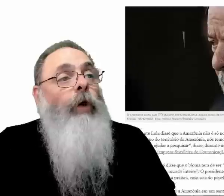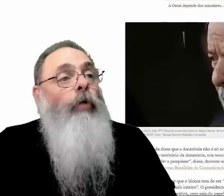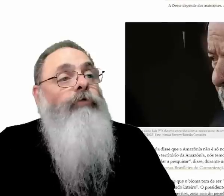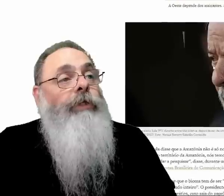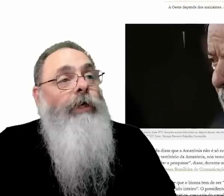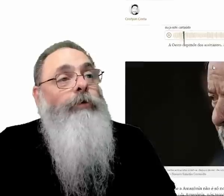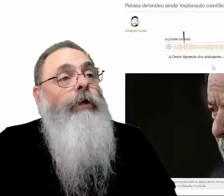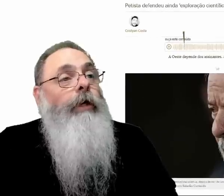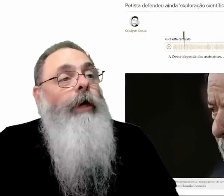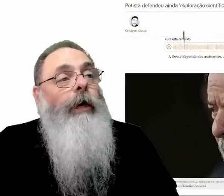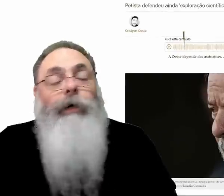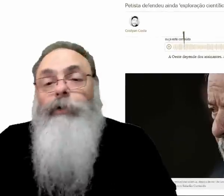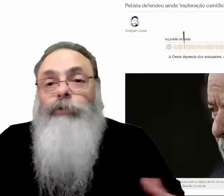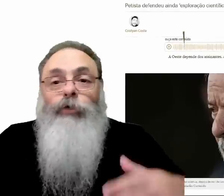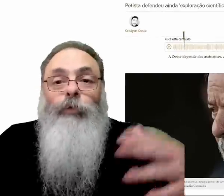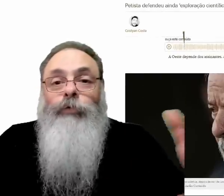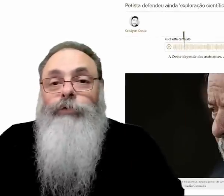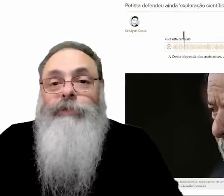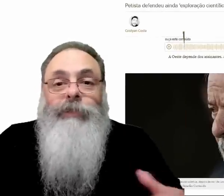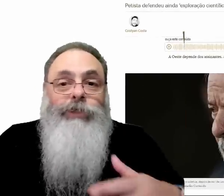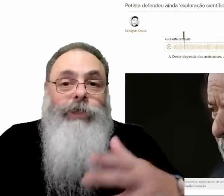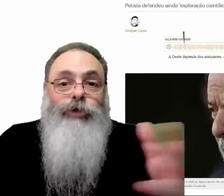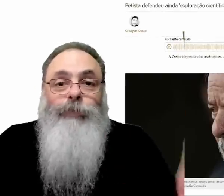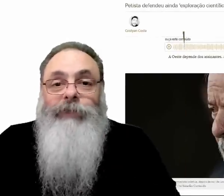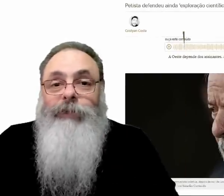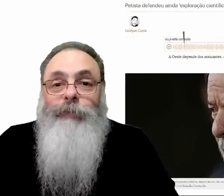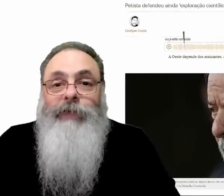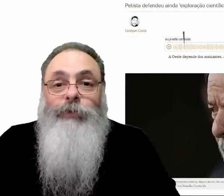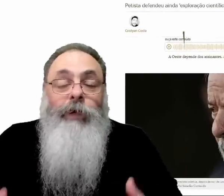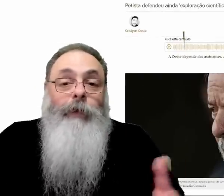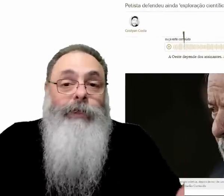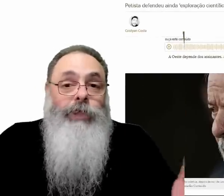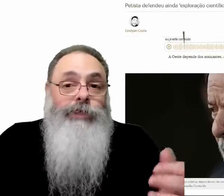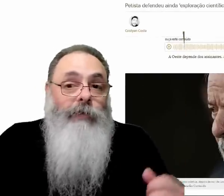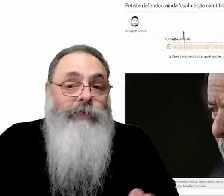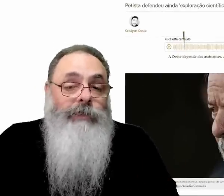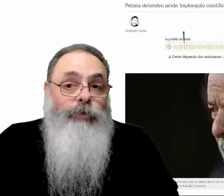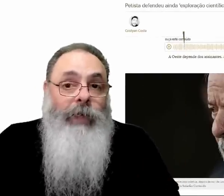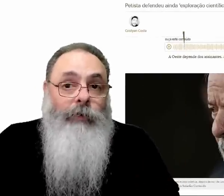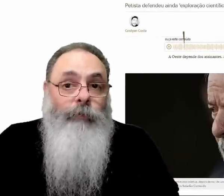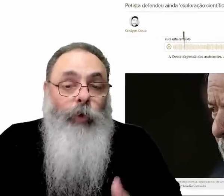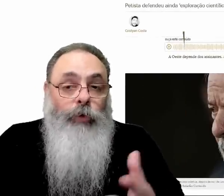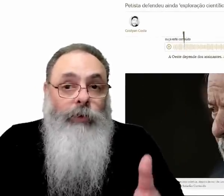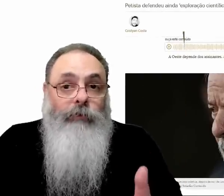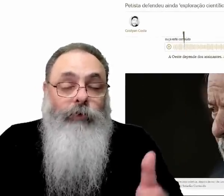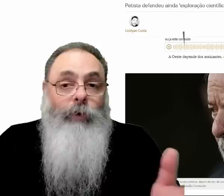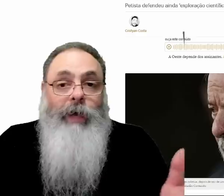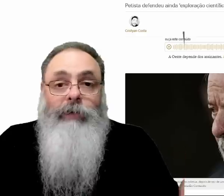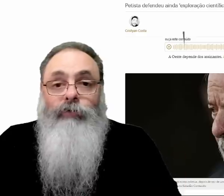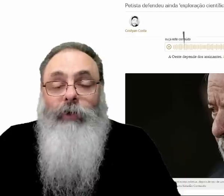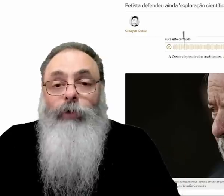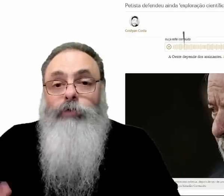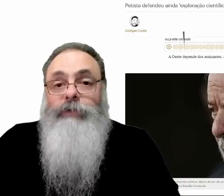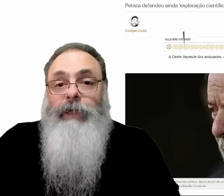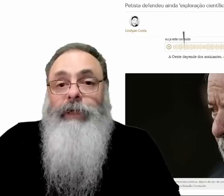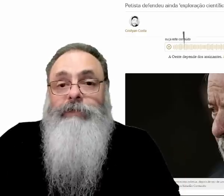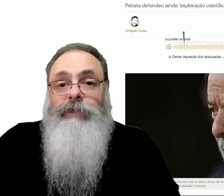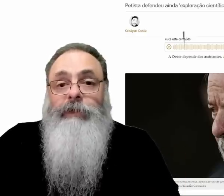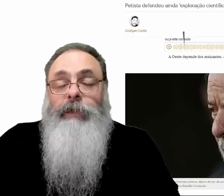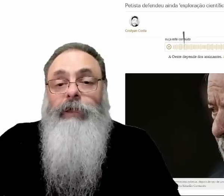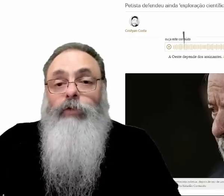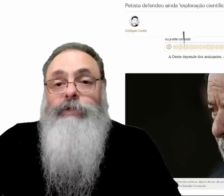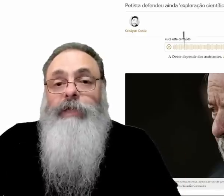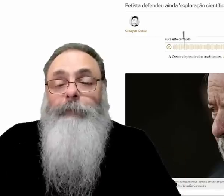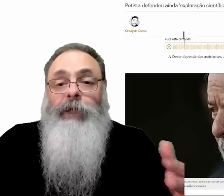discurso do Lula convidando todo mundo estrangeiros para entrar no Brasil mas Gente o que que vocês esperam o Lula foi o cara que falou que o Zé